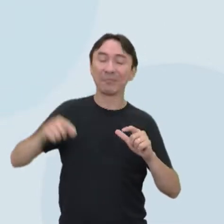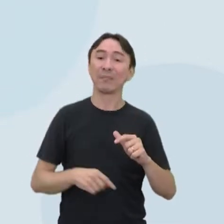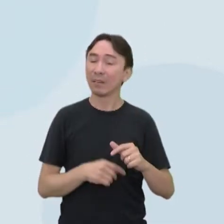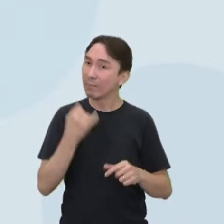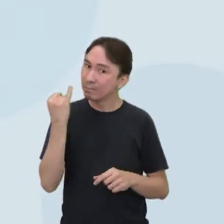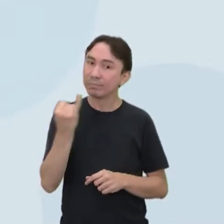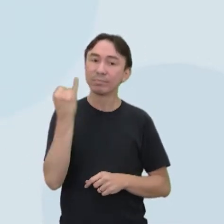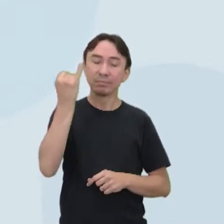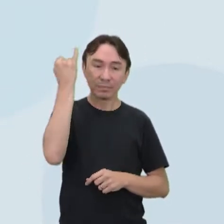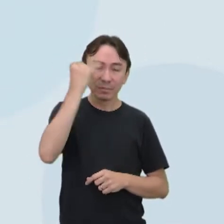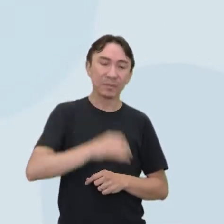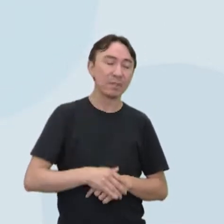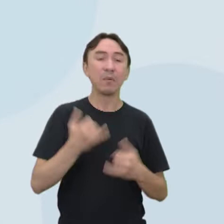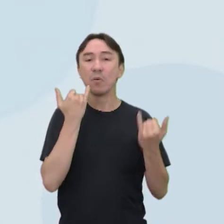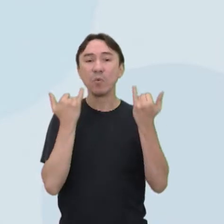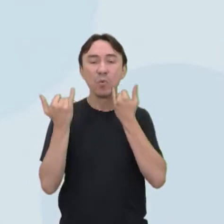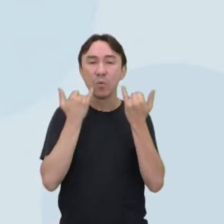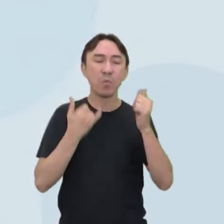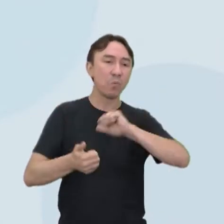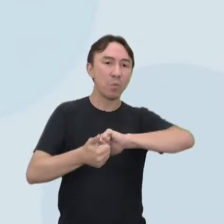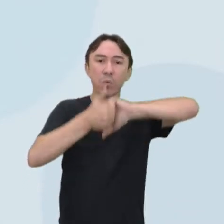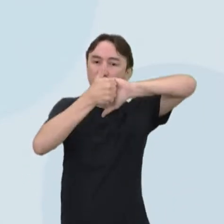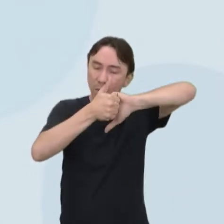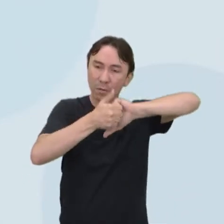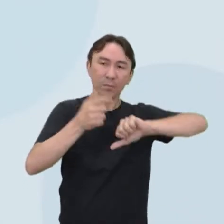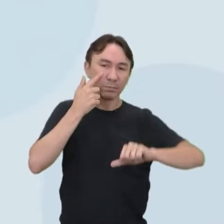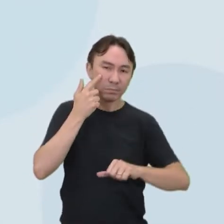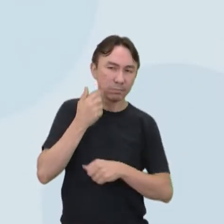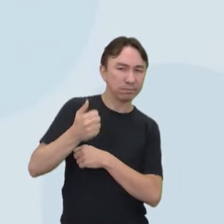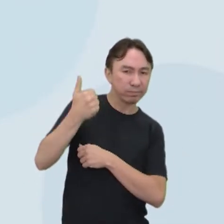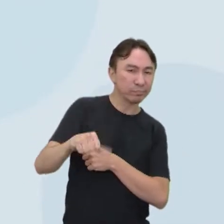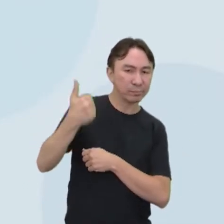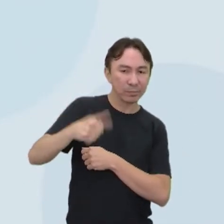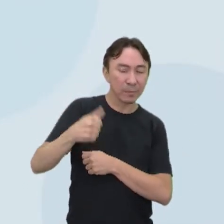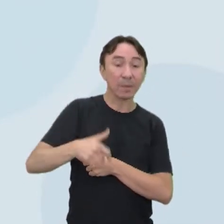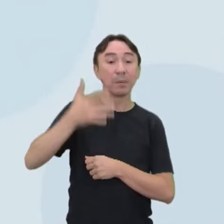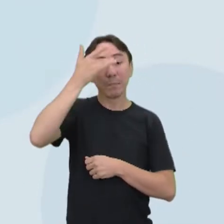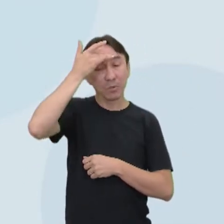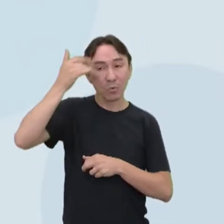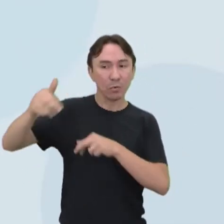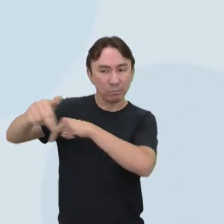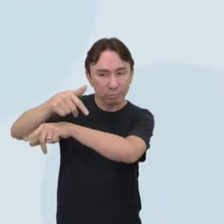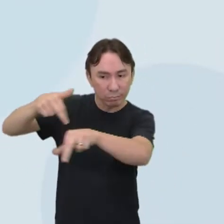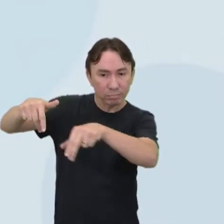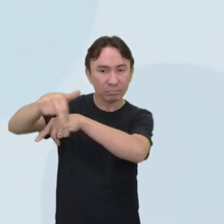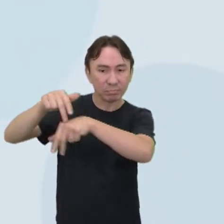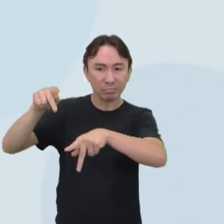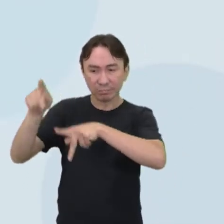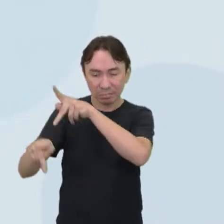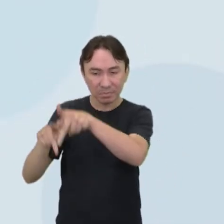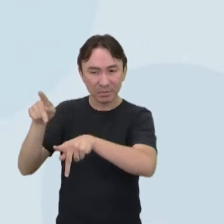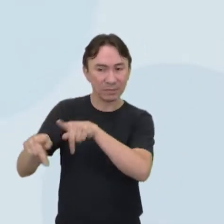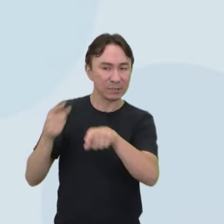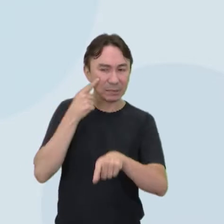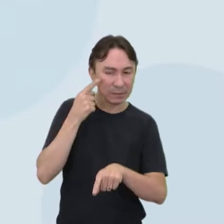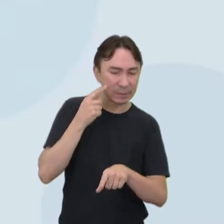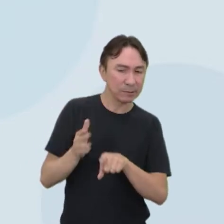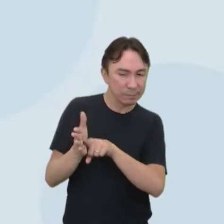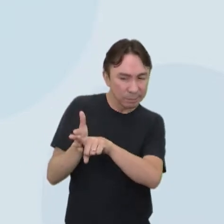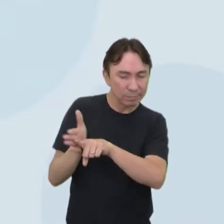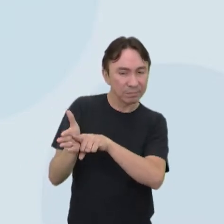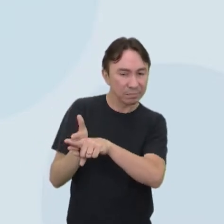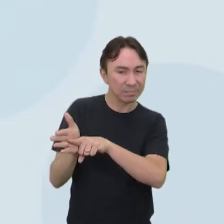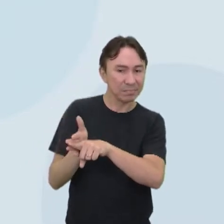qualidade das informações a serem analisadas, a população a ser pesquisada e os dados extraídos a partir das respostas